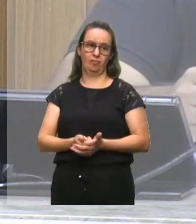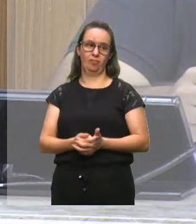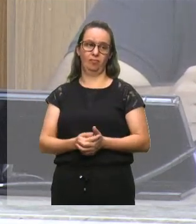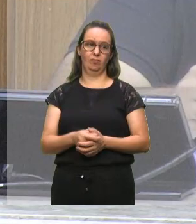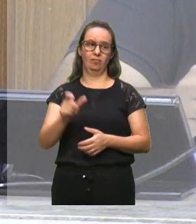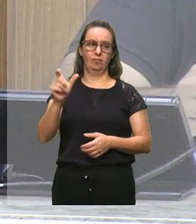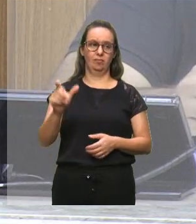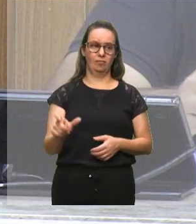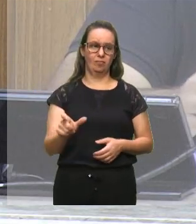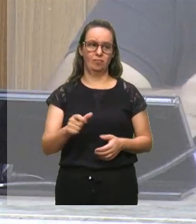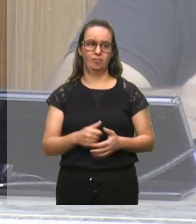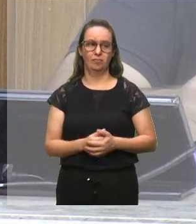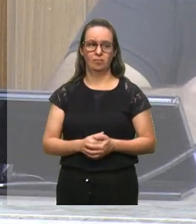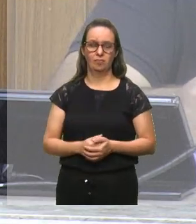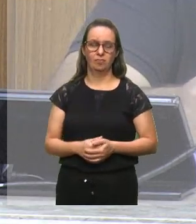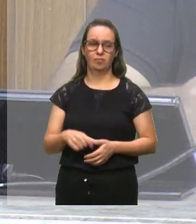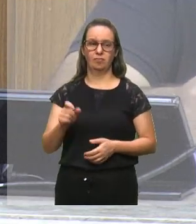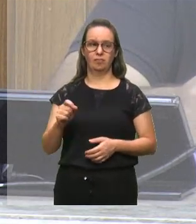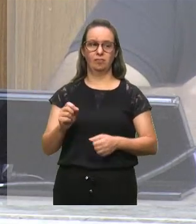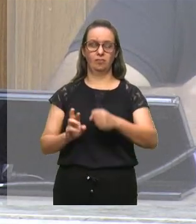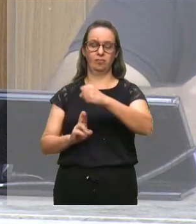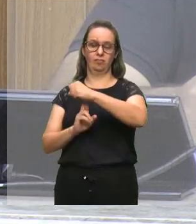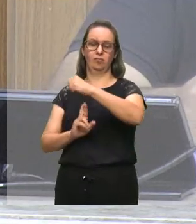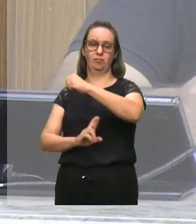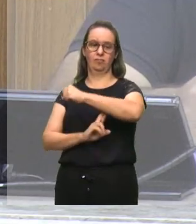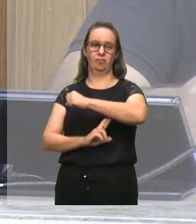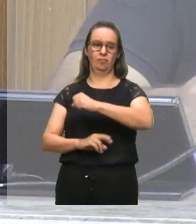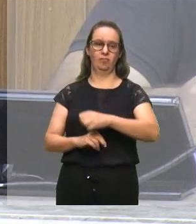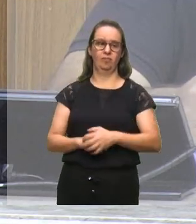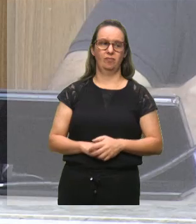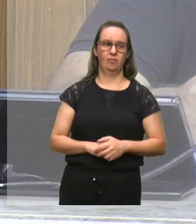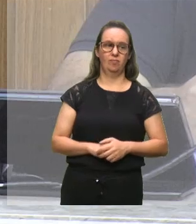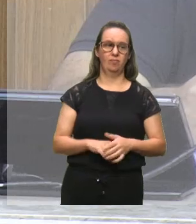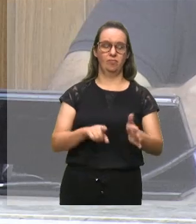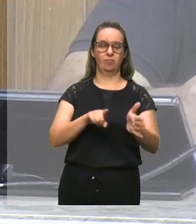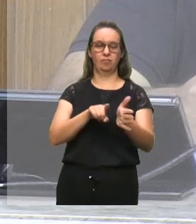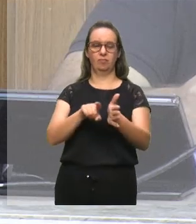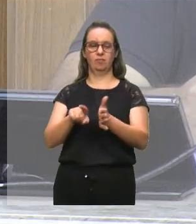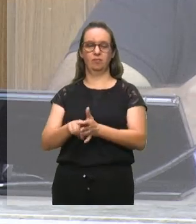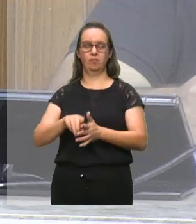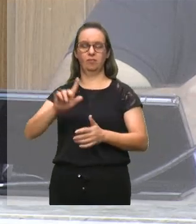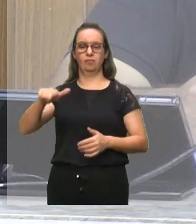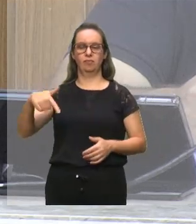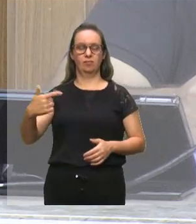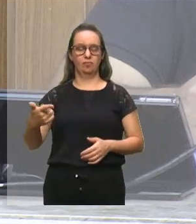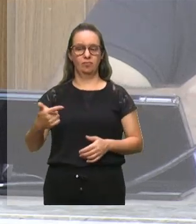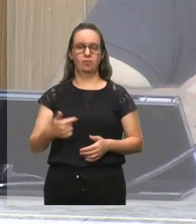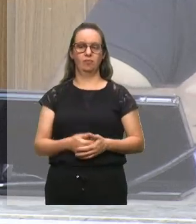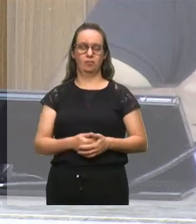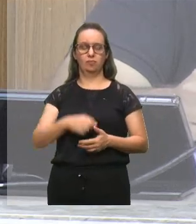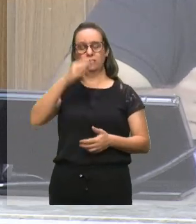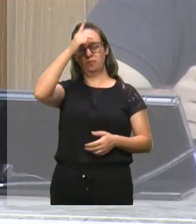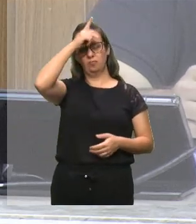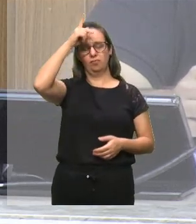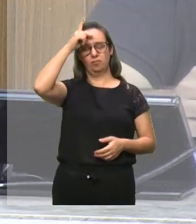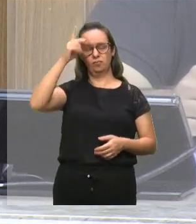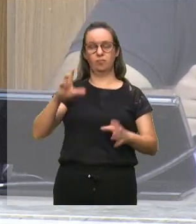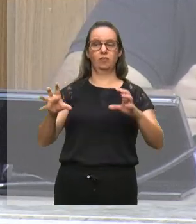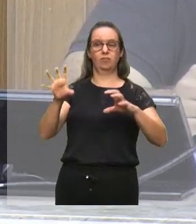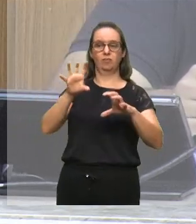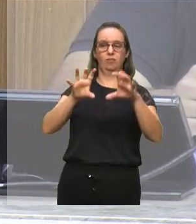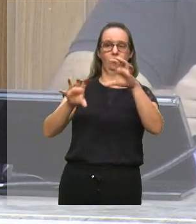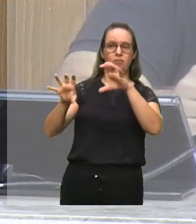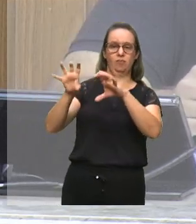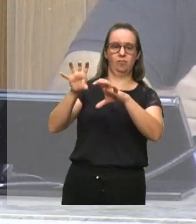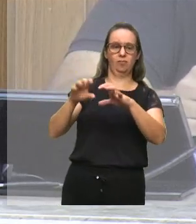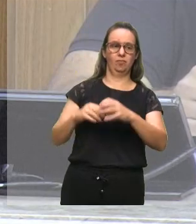R$1.095.400 no transporte, no terminal rodoviário. Isso é uma questão que a próxima gestão tem que adequar, porque